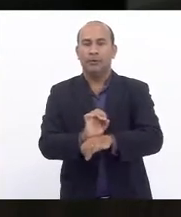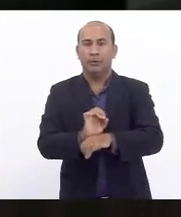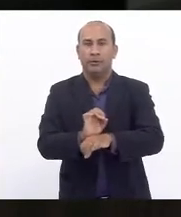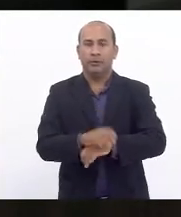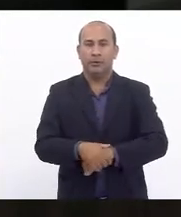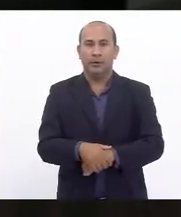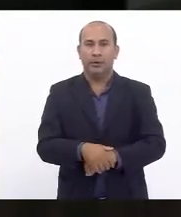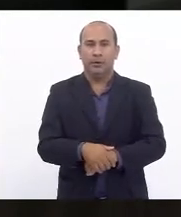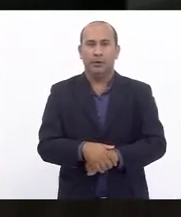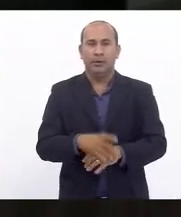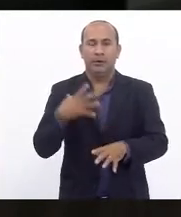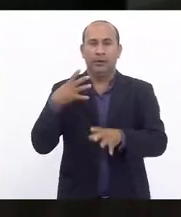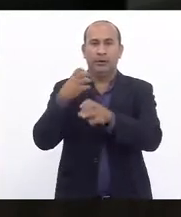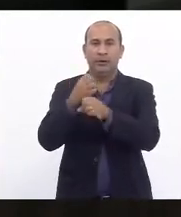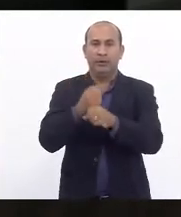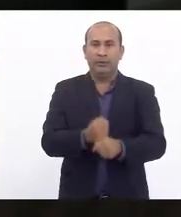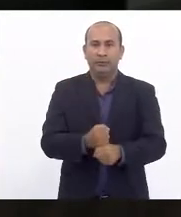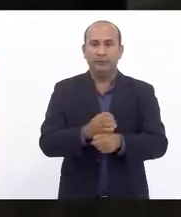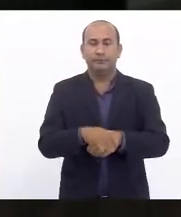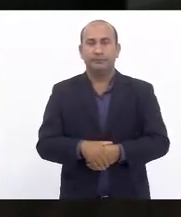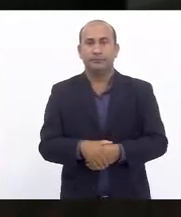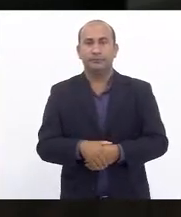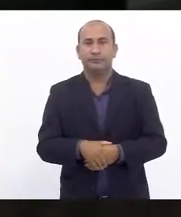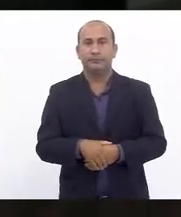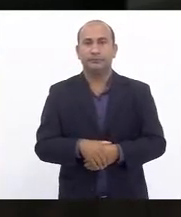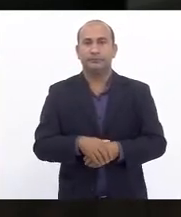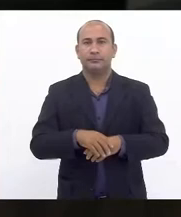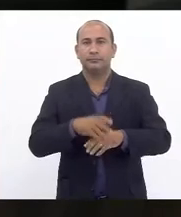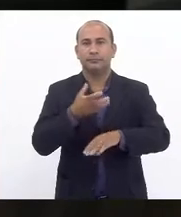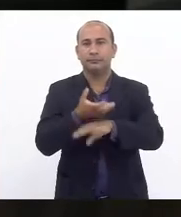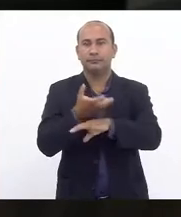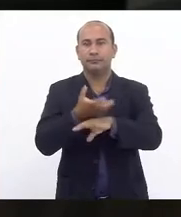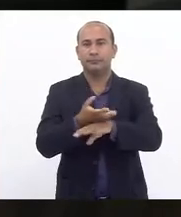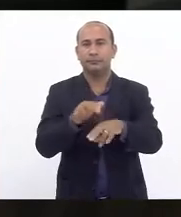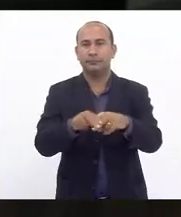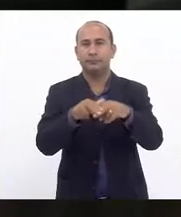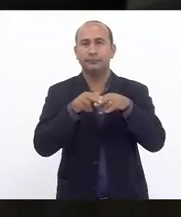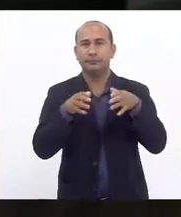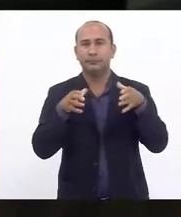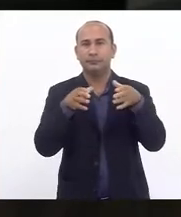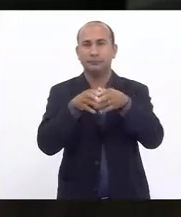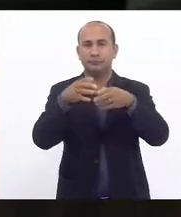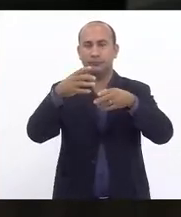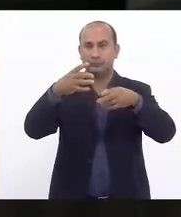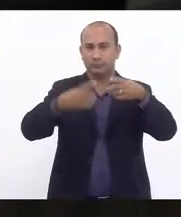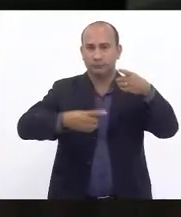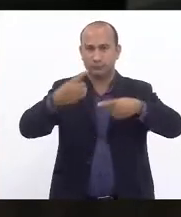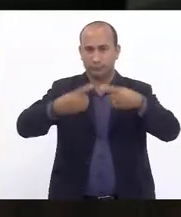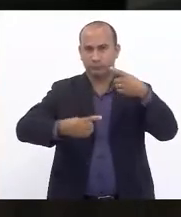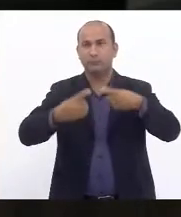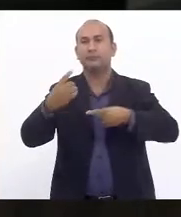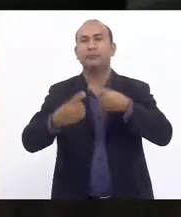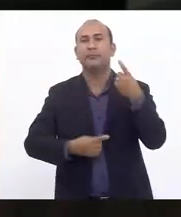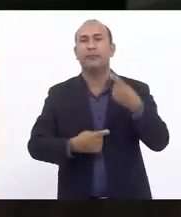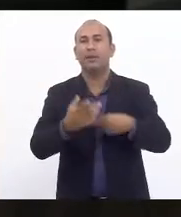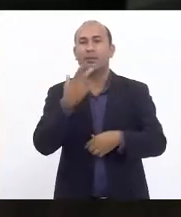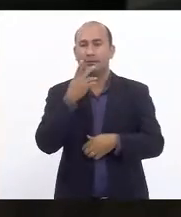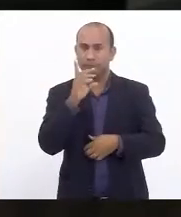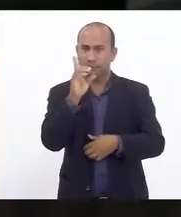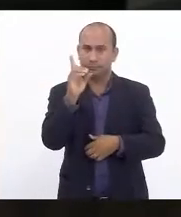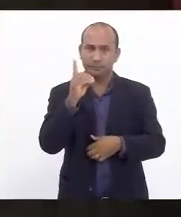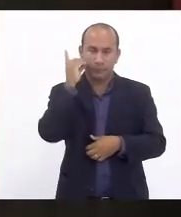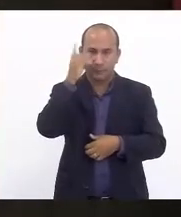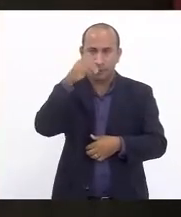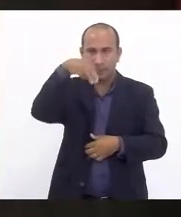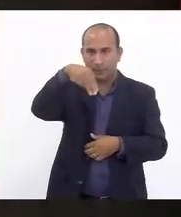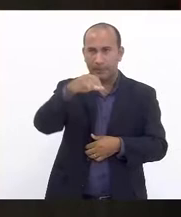Estaduais e de Orçamento, a matéria. Para emitir parecer pela Comissão de Constituição e Justiça, deputado Márcio Pacheco. Parecer